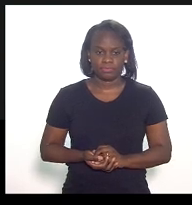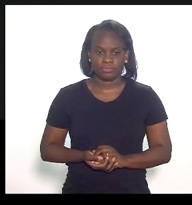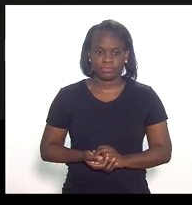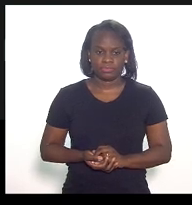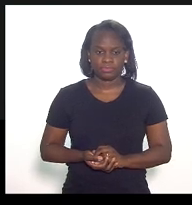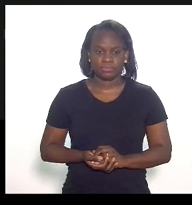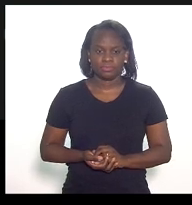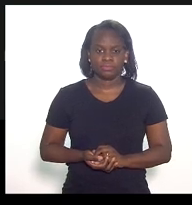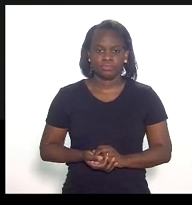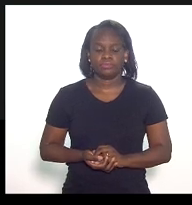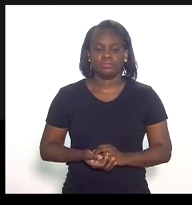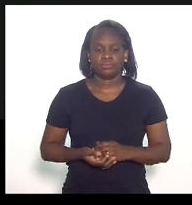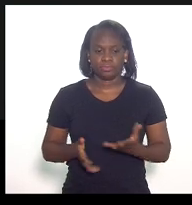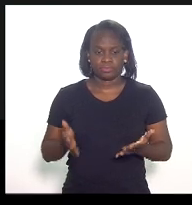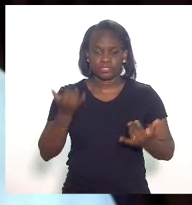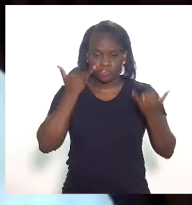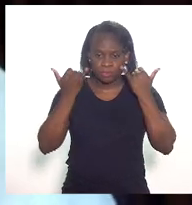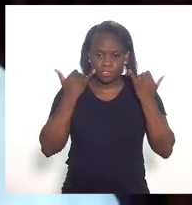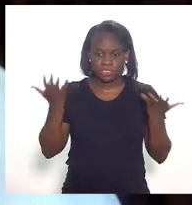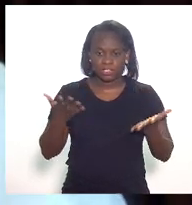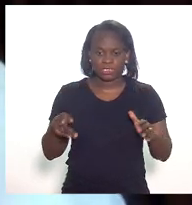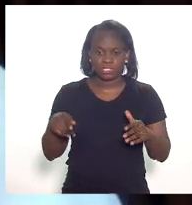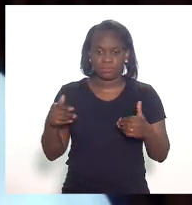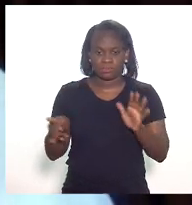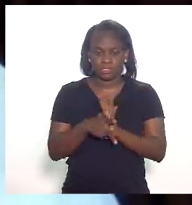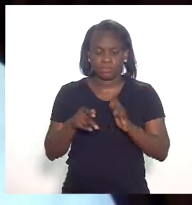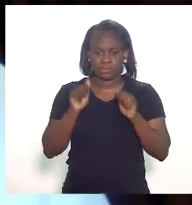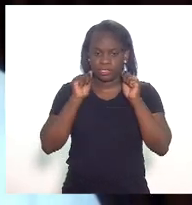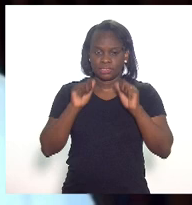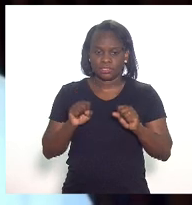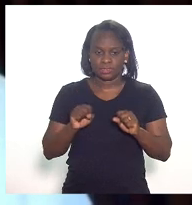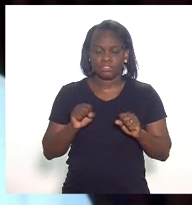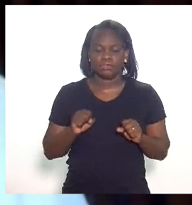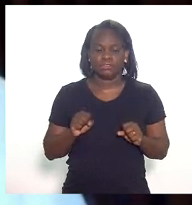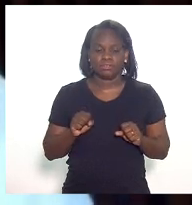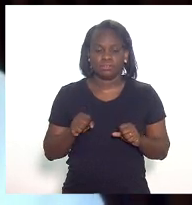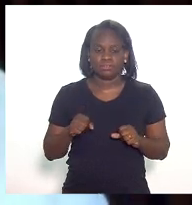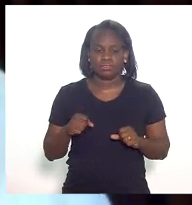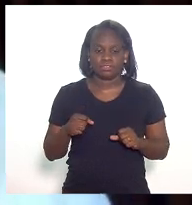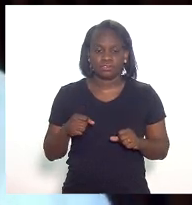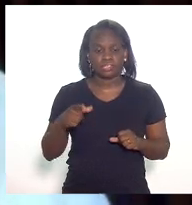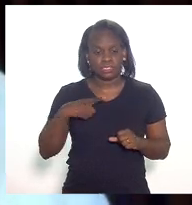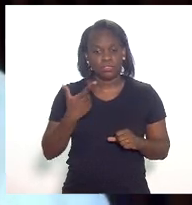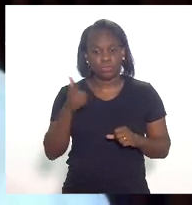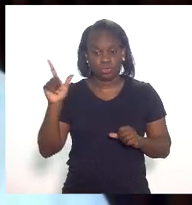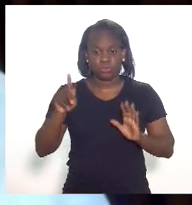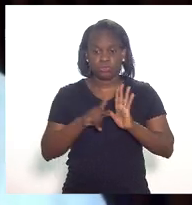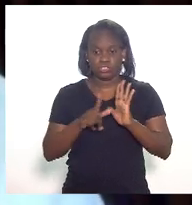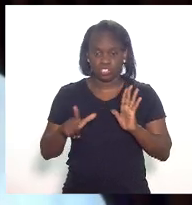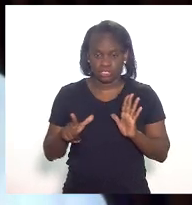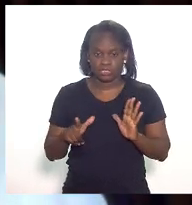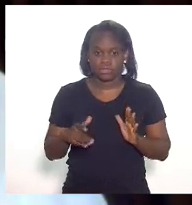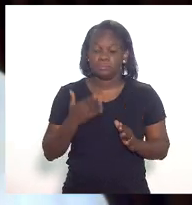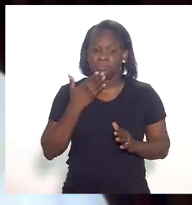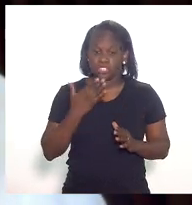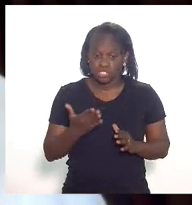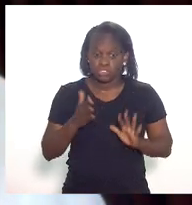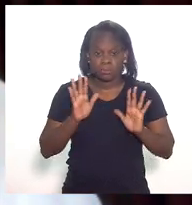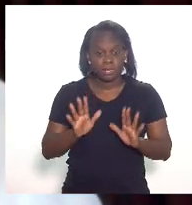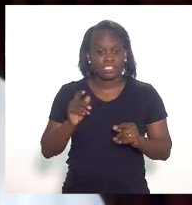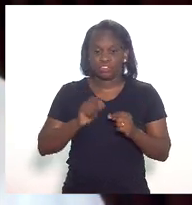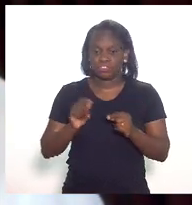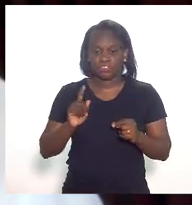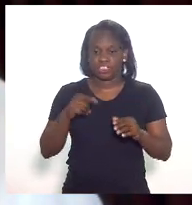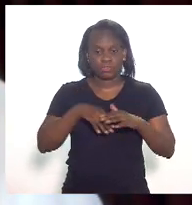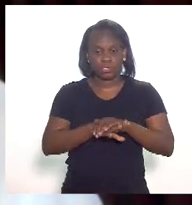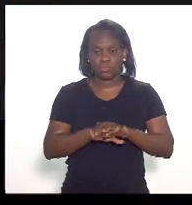Estou recebendo uma informação aqui da assessoria que, na verdade, há um outro projeto. Então, pediram, mas não foi para arquivo